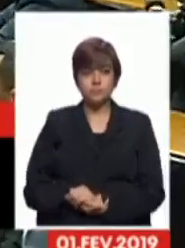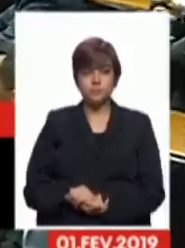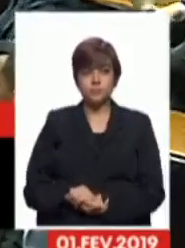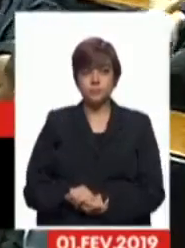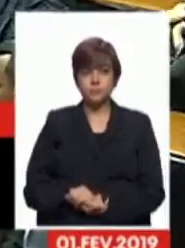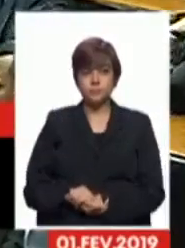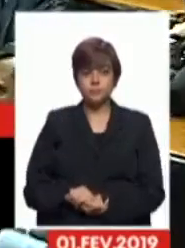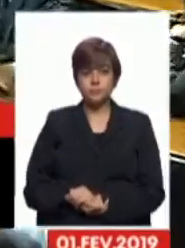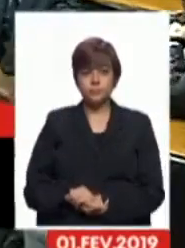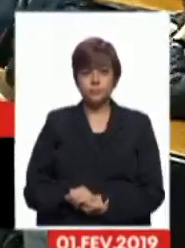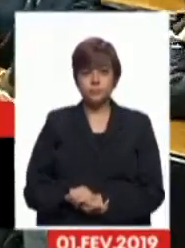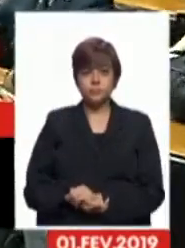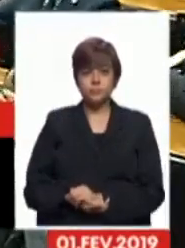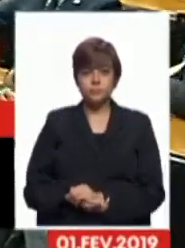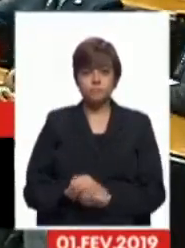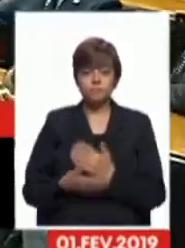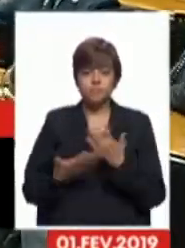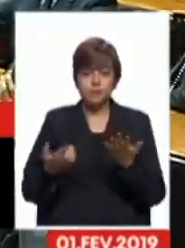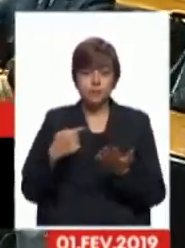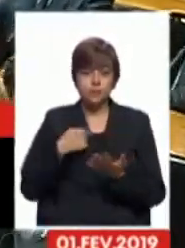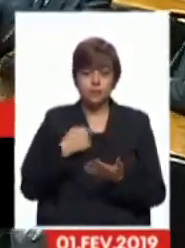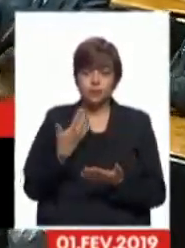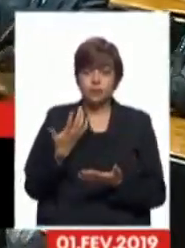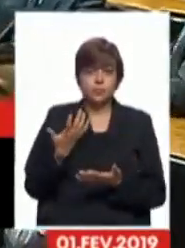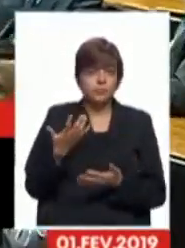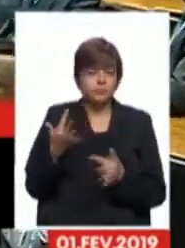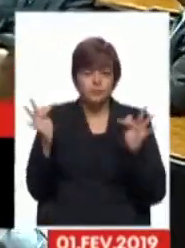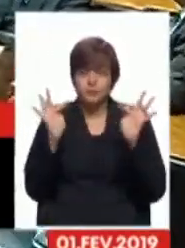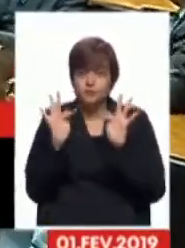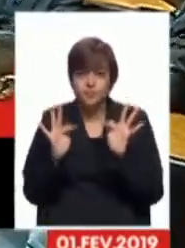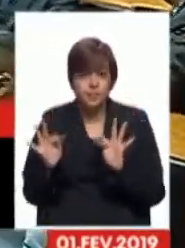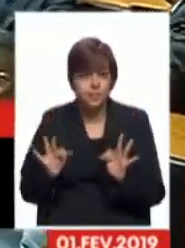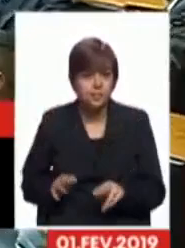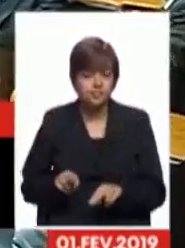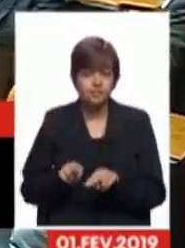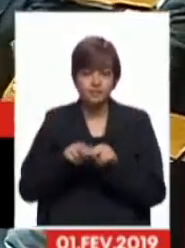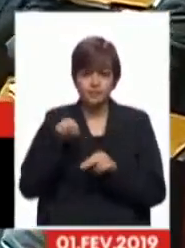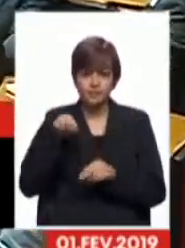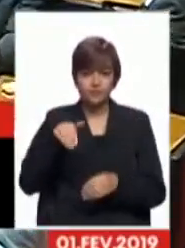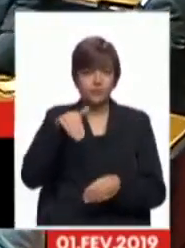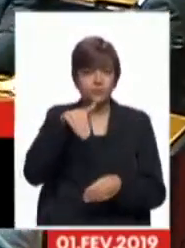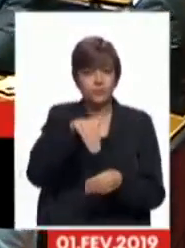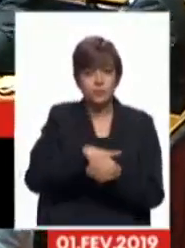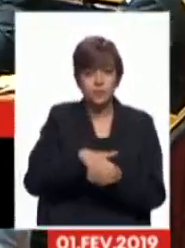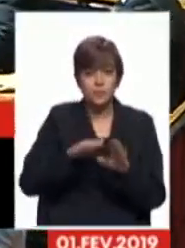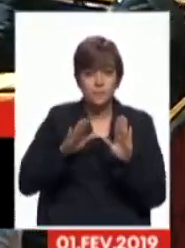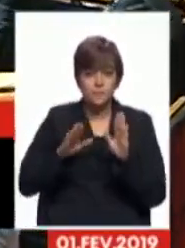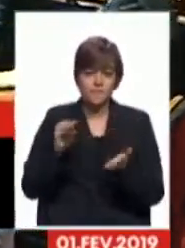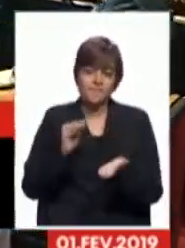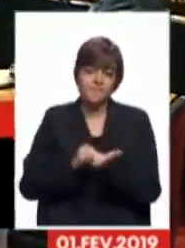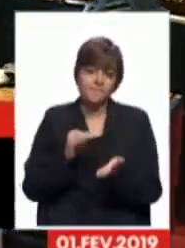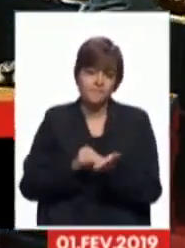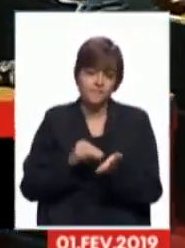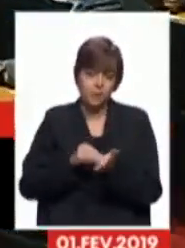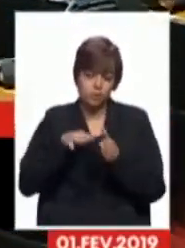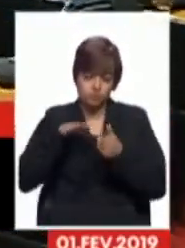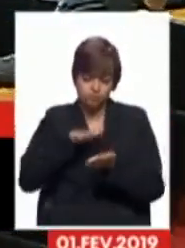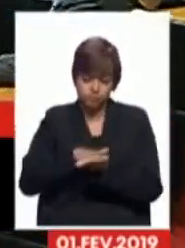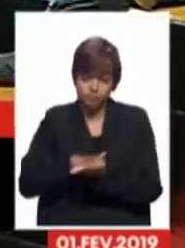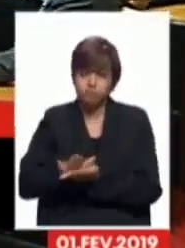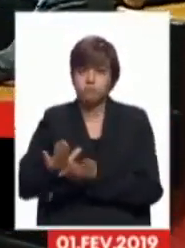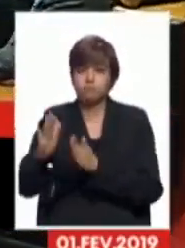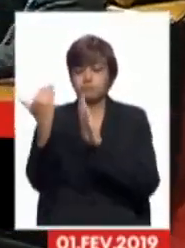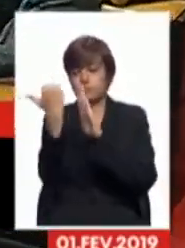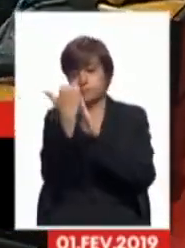Porém, eu afobei aqui, porque estou feliz da eleição dele, mas vai proceder a autenticação. E depois, sim, a